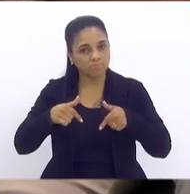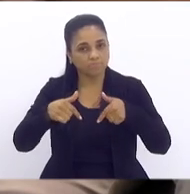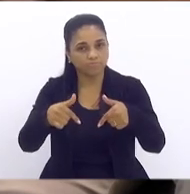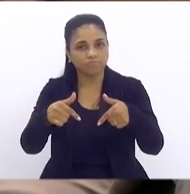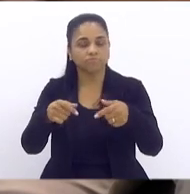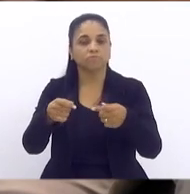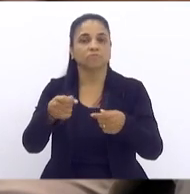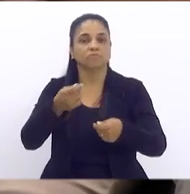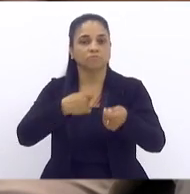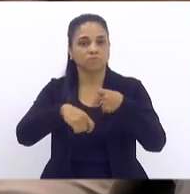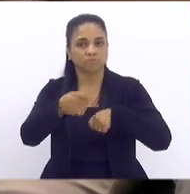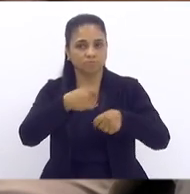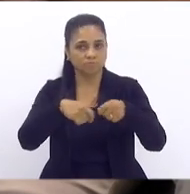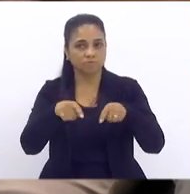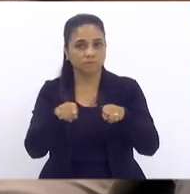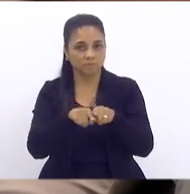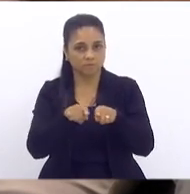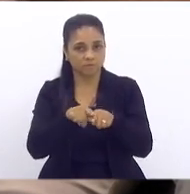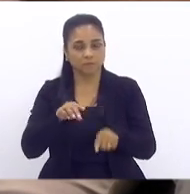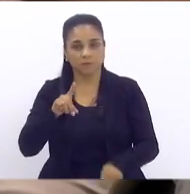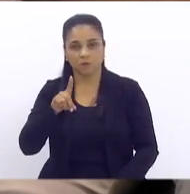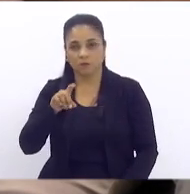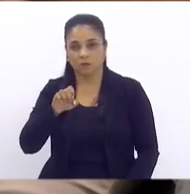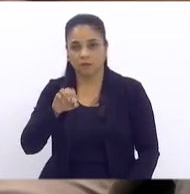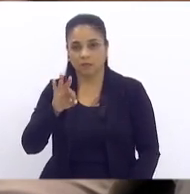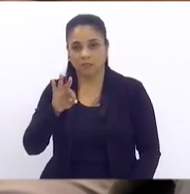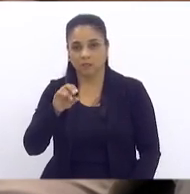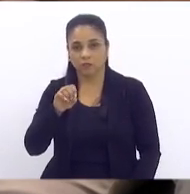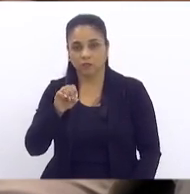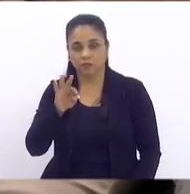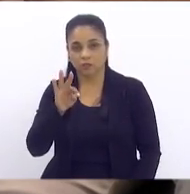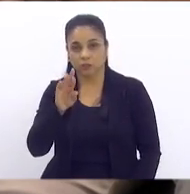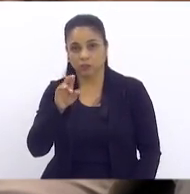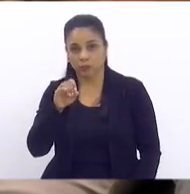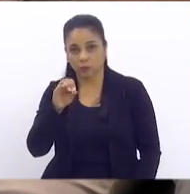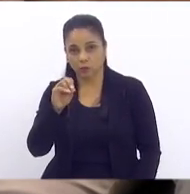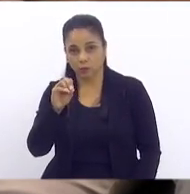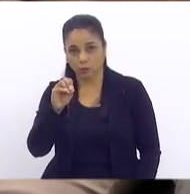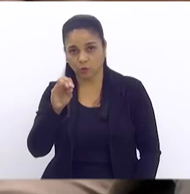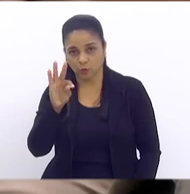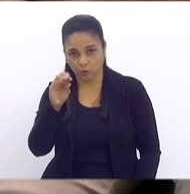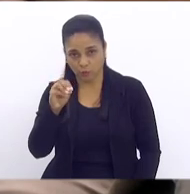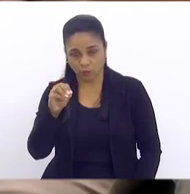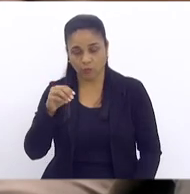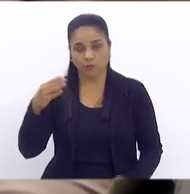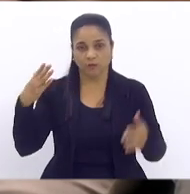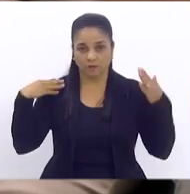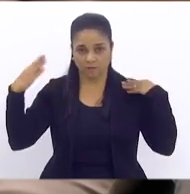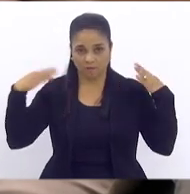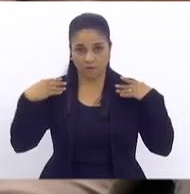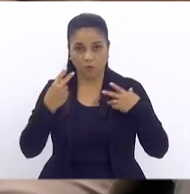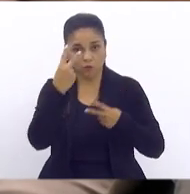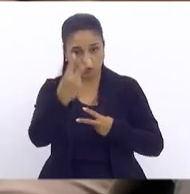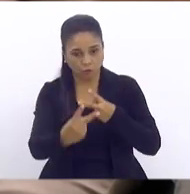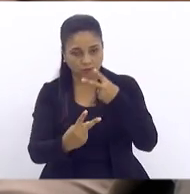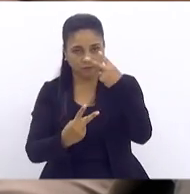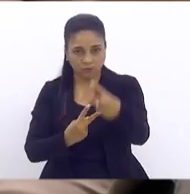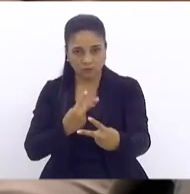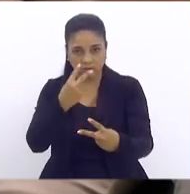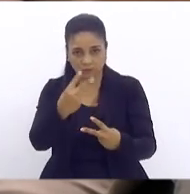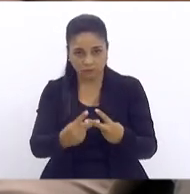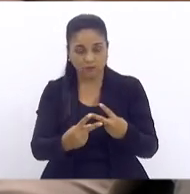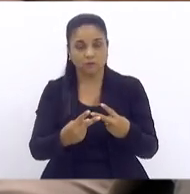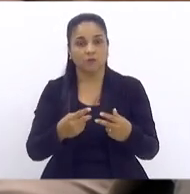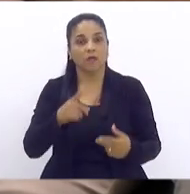distritos navais num ciclo de 2 anos. Além disso, a diretoria de Portos e